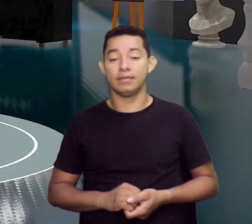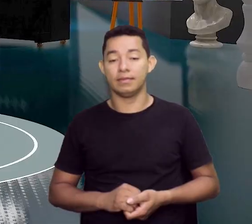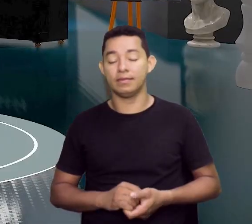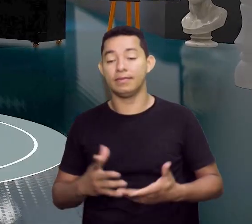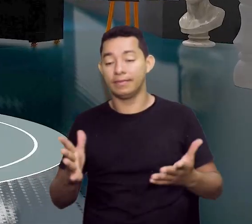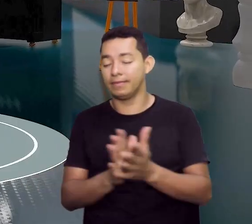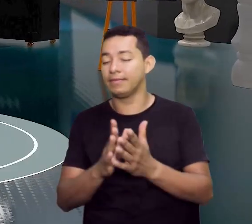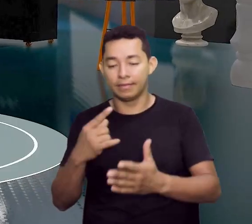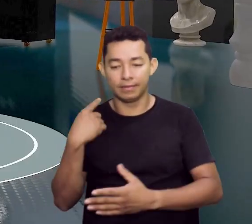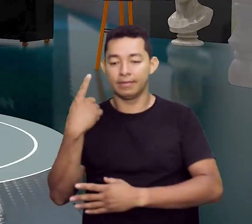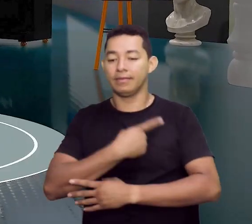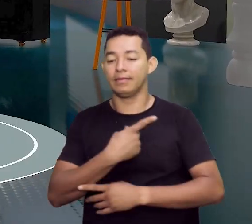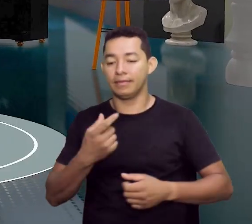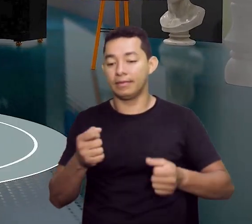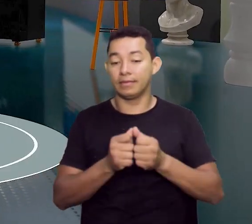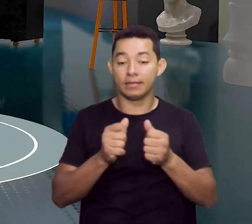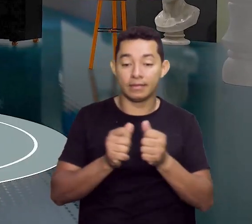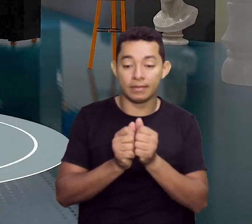dia! É nóis!